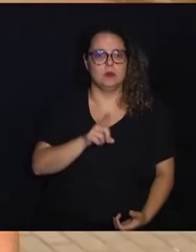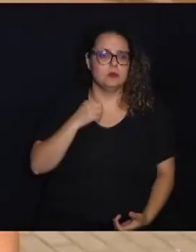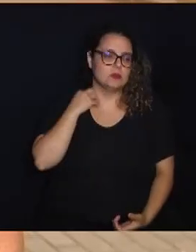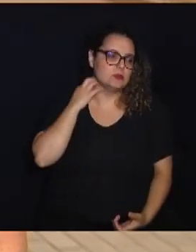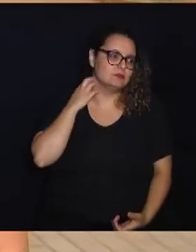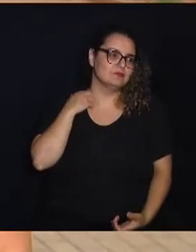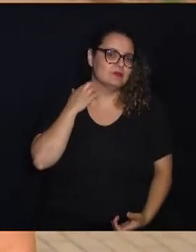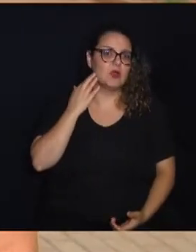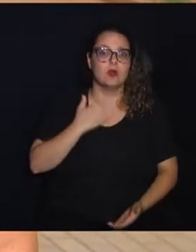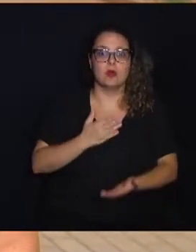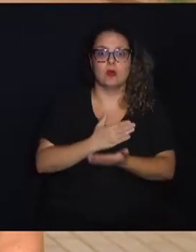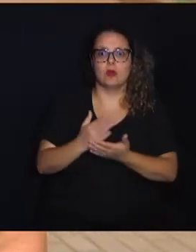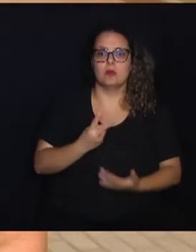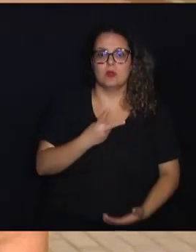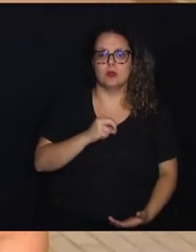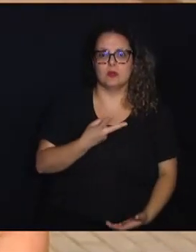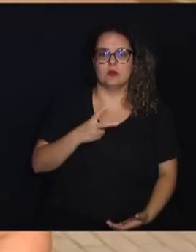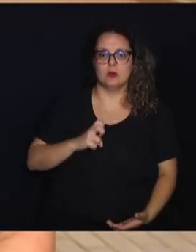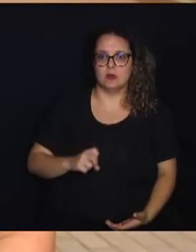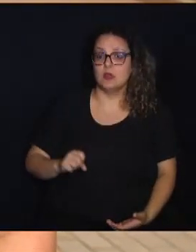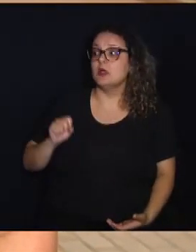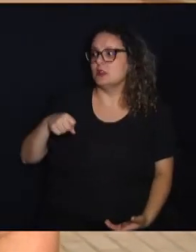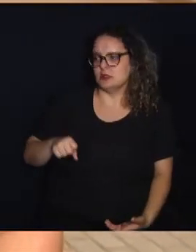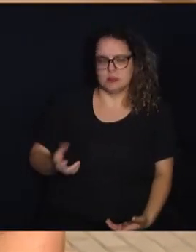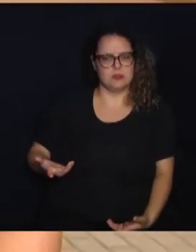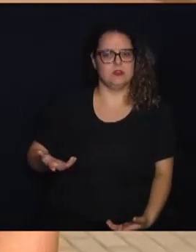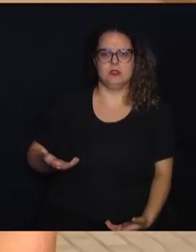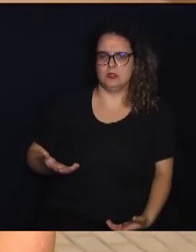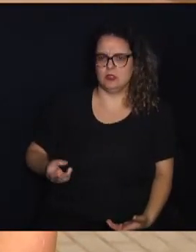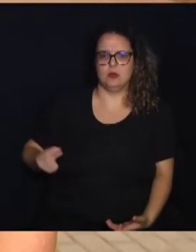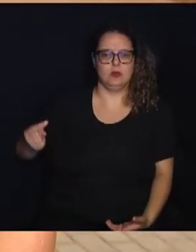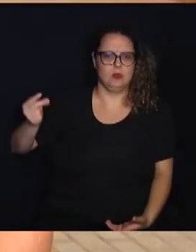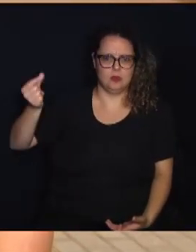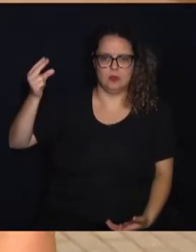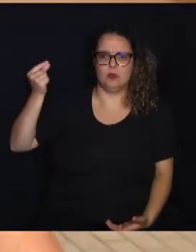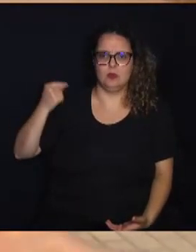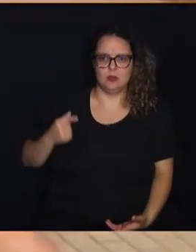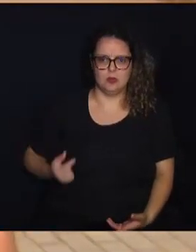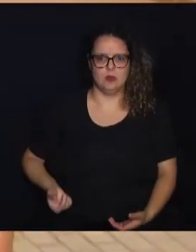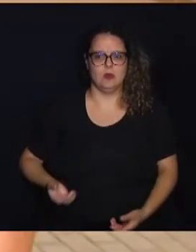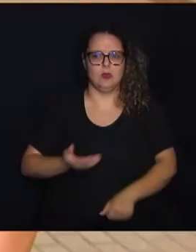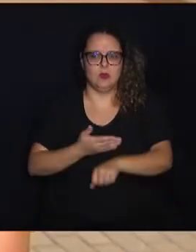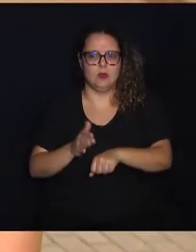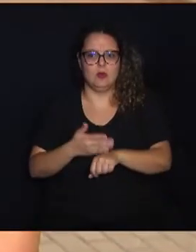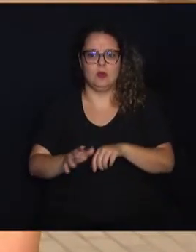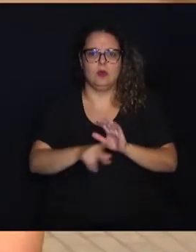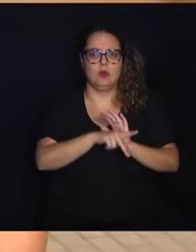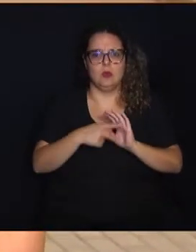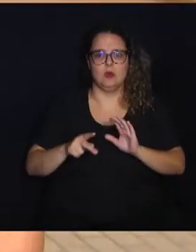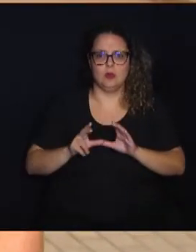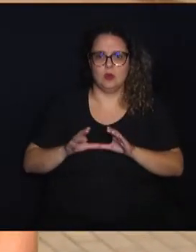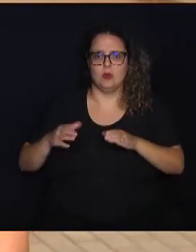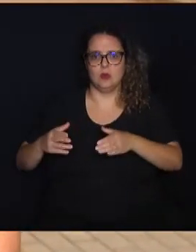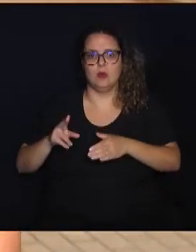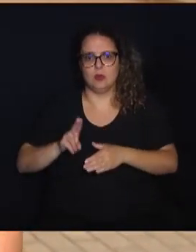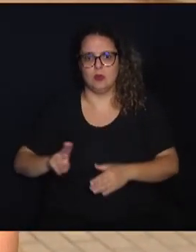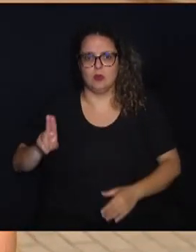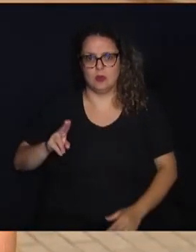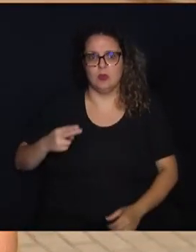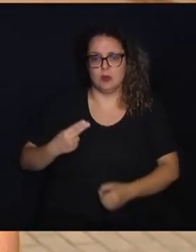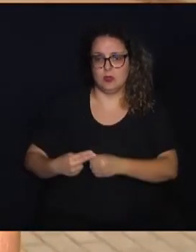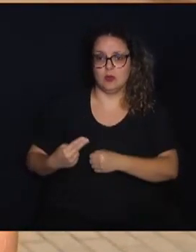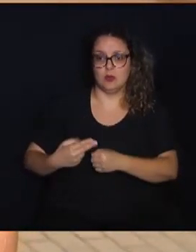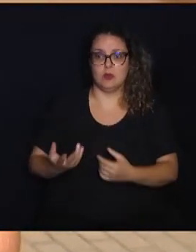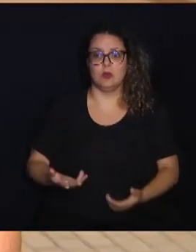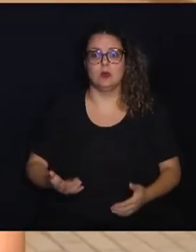aí 2025 com o plano. Não, já há muito tempo já estão treinando. A gente faz parte da universidade, da Unicamp.